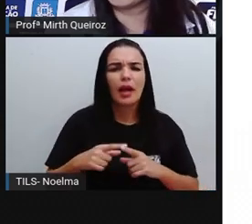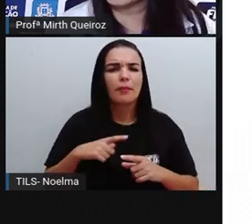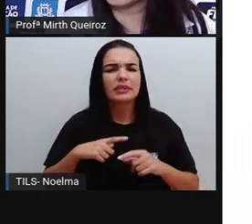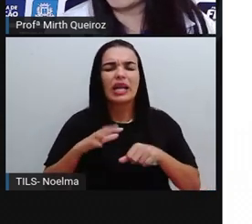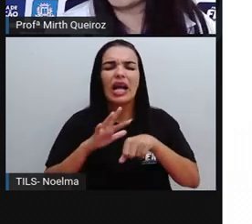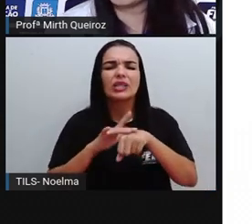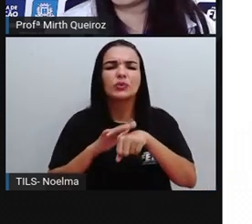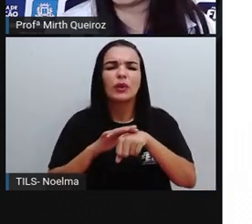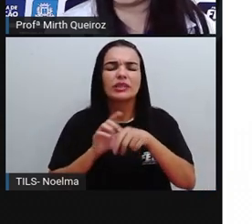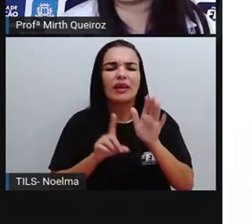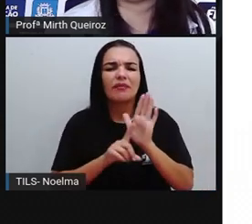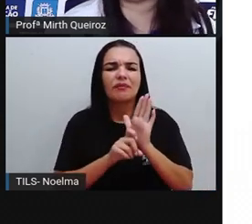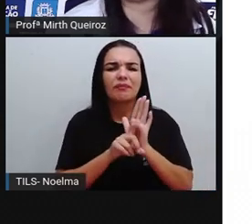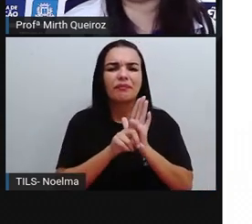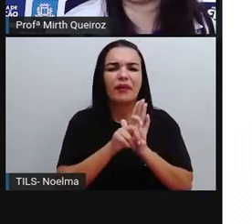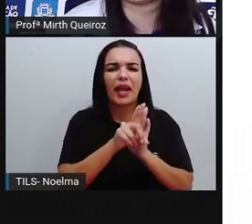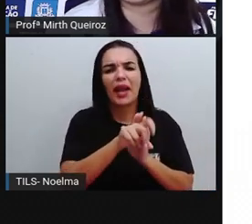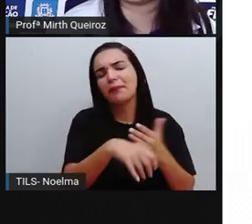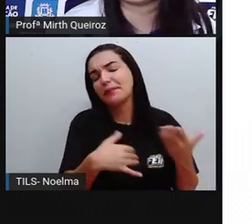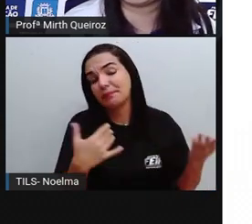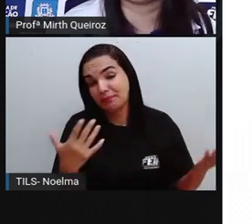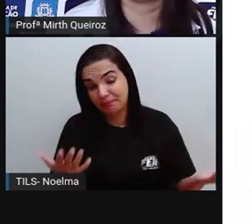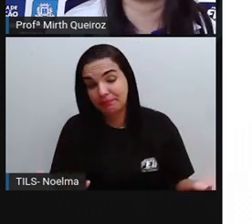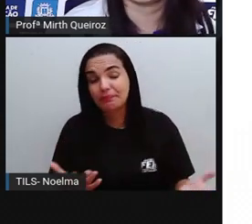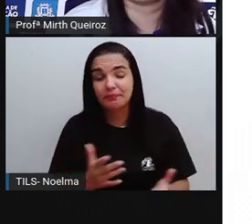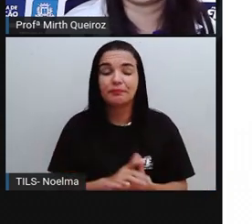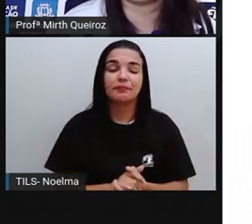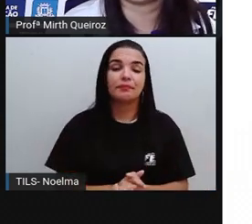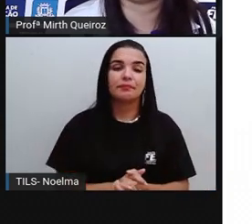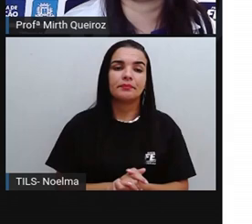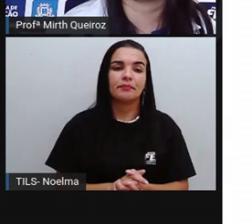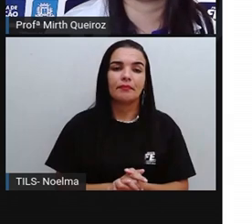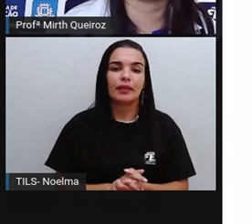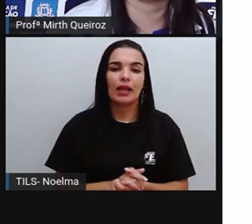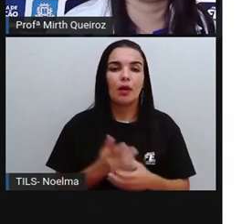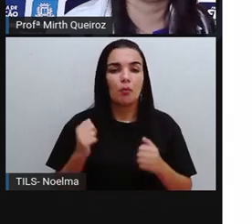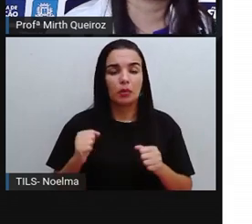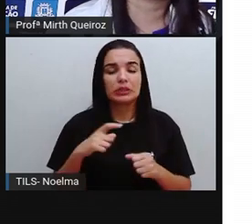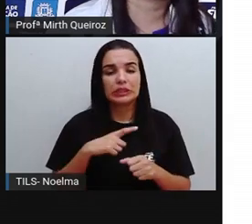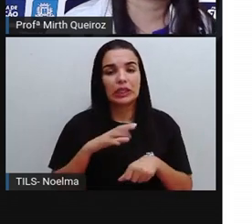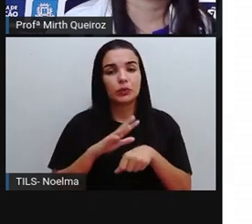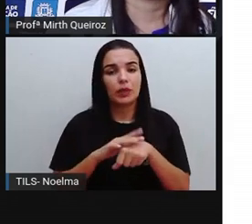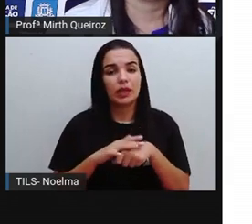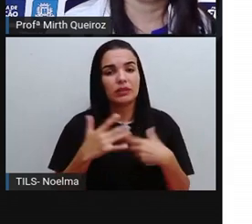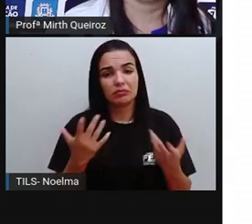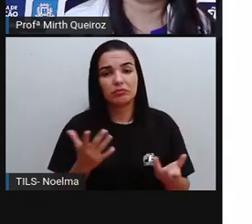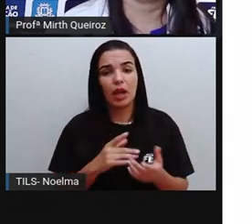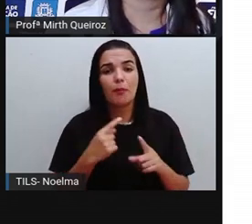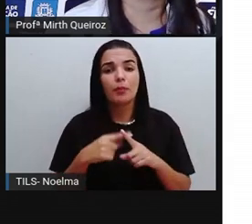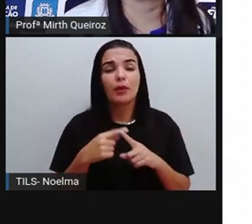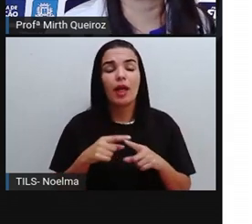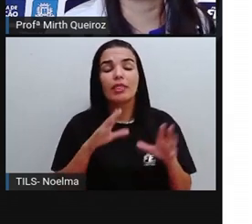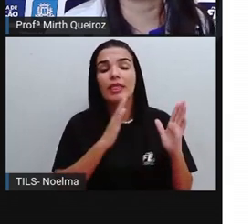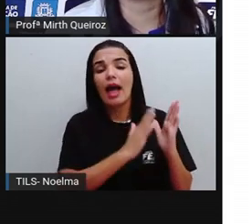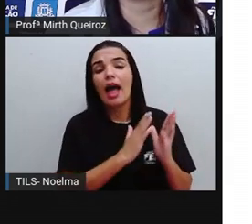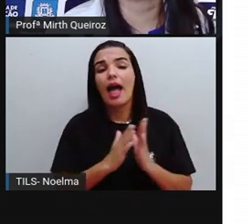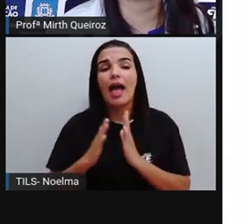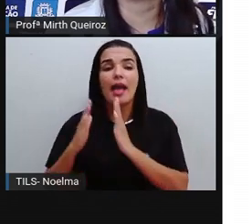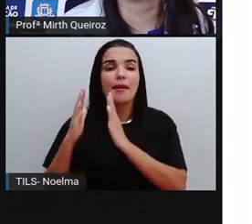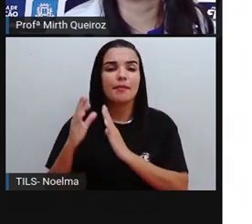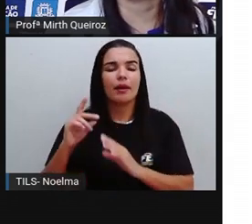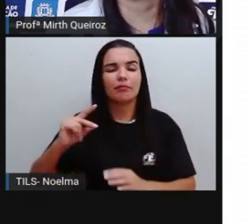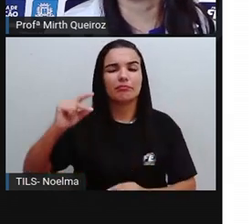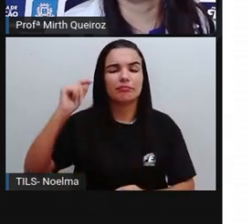de verminose, né? Que vai gerar aí, por exemplo, a barriga d'água, né? Popularmente conhecida. Essas pessoas,